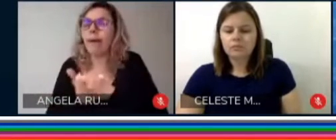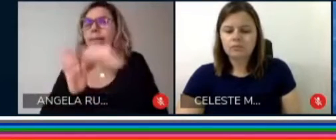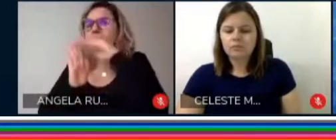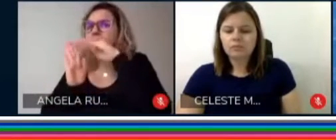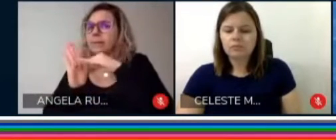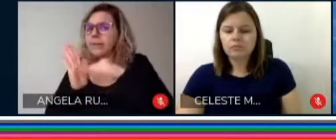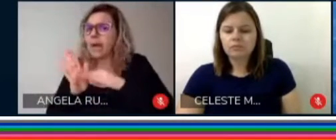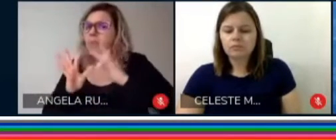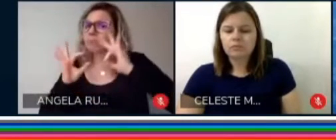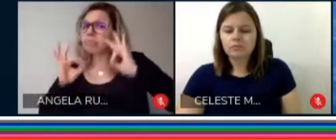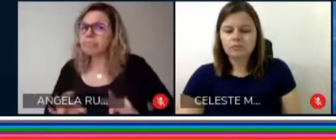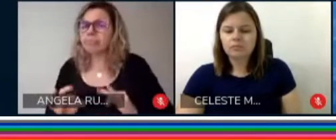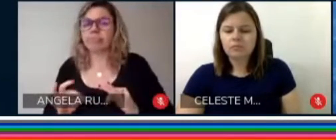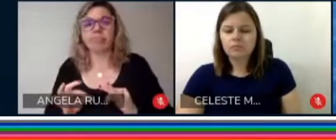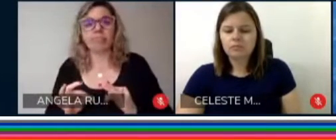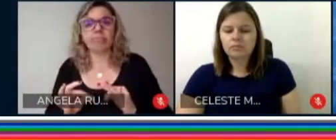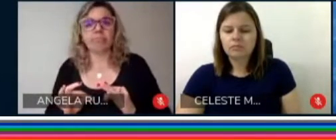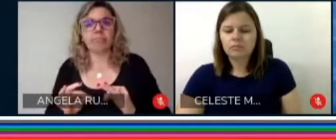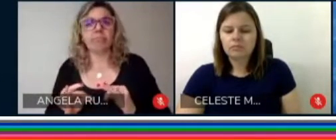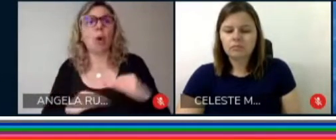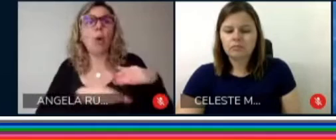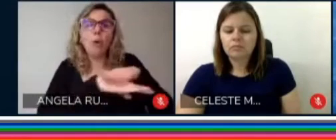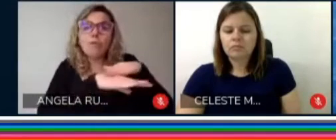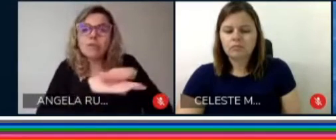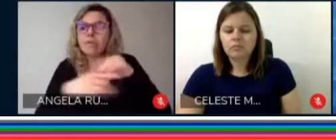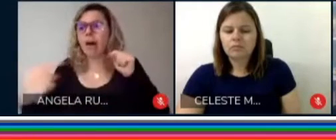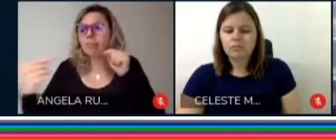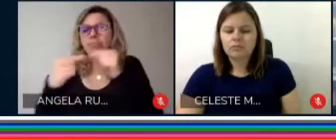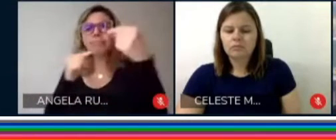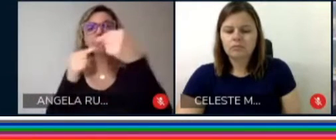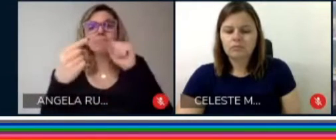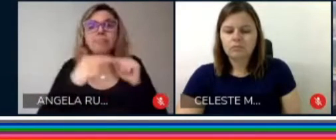mais rígidos para você conversar com aquilo, né?